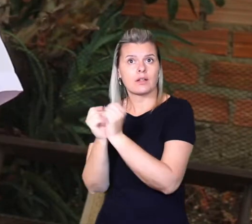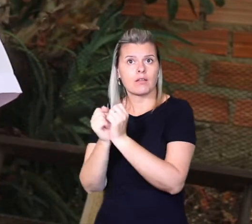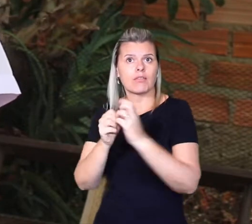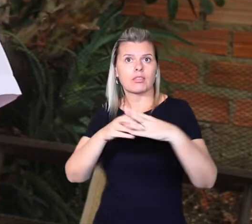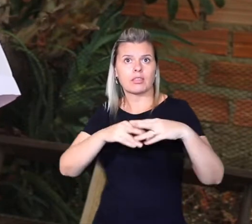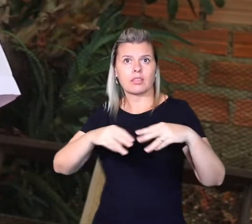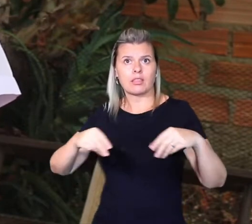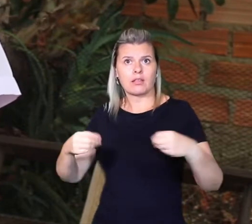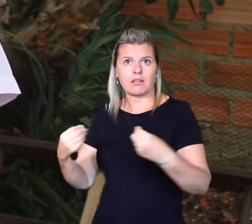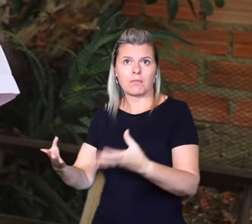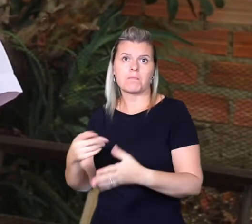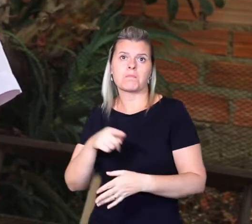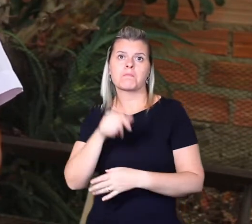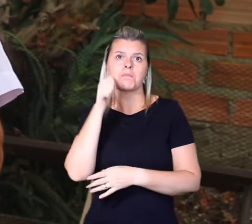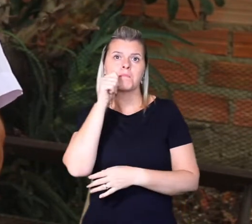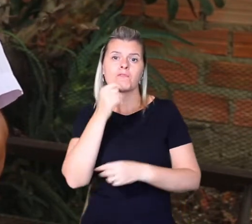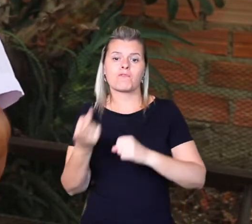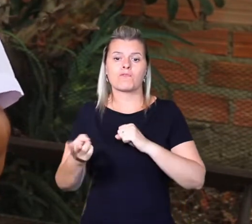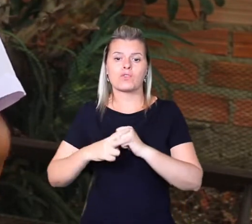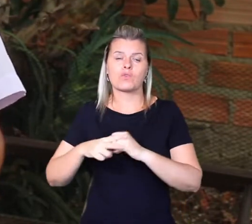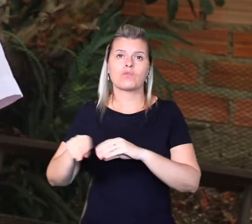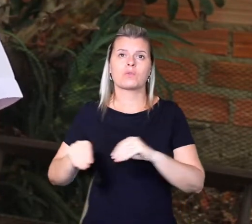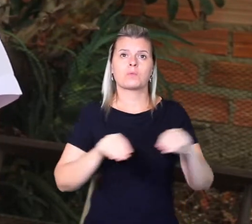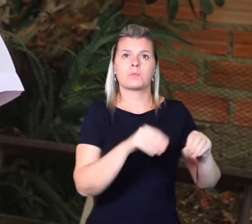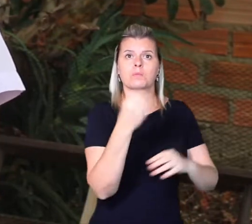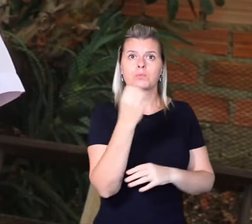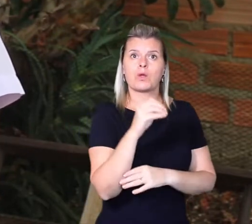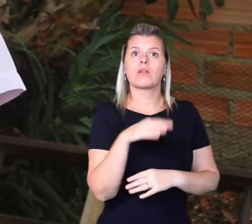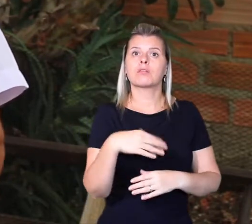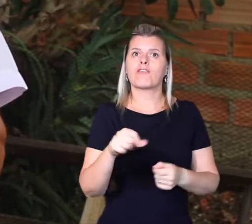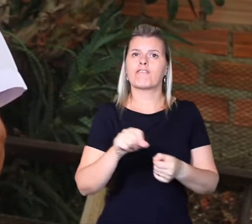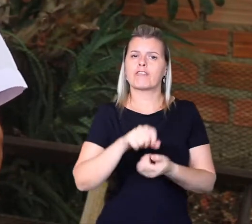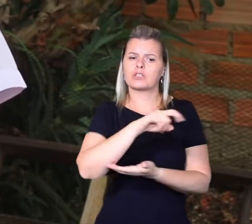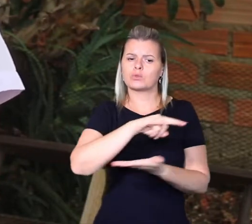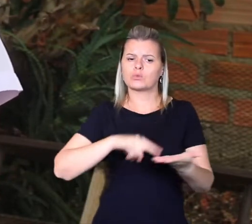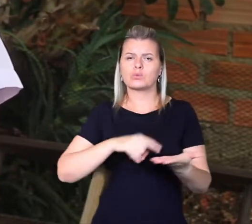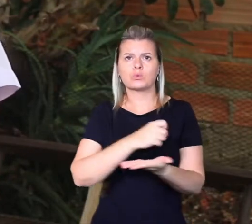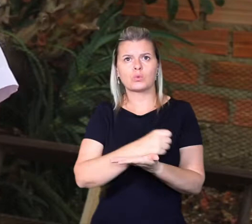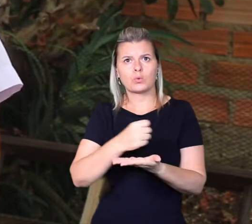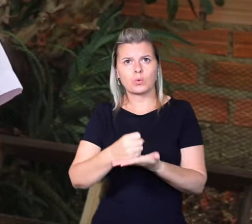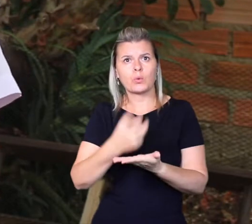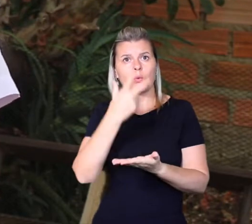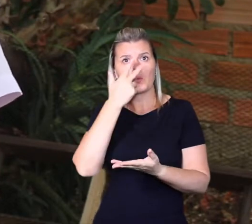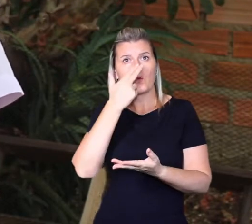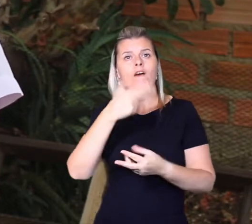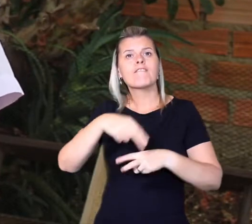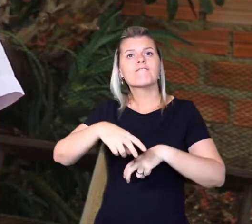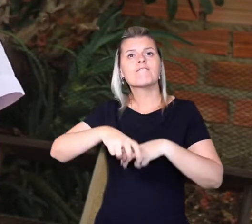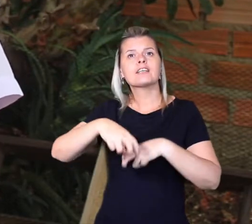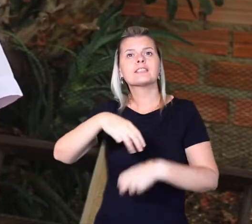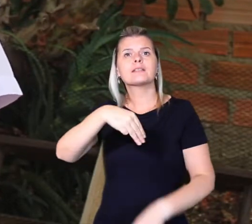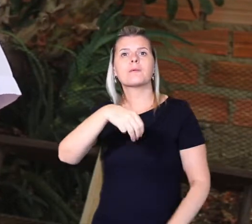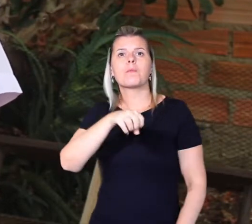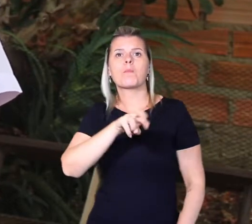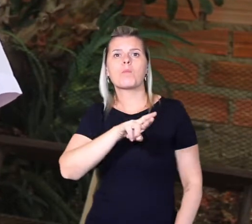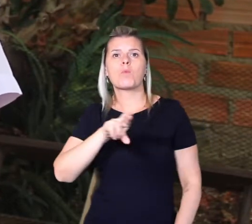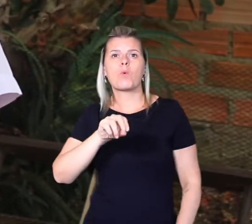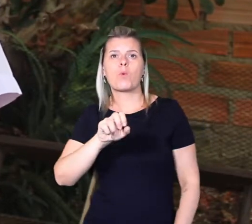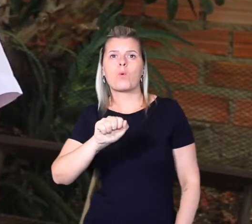terrenos, né? Ela foi para Porto Alegre depois, ela ficou viúva, e ela concedeu em testamento, assim como na fazenda do Morro